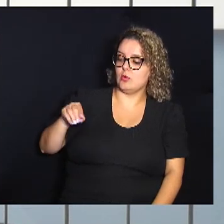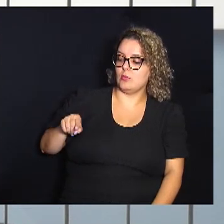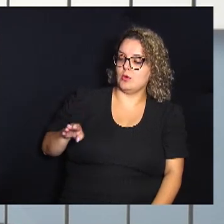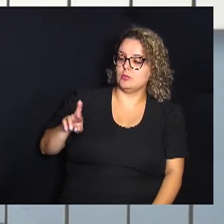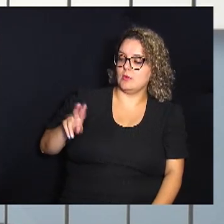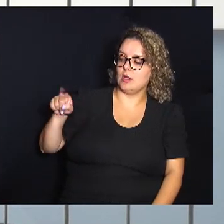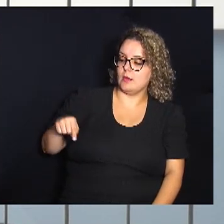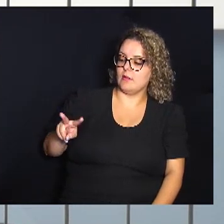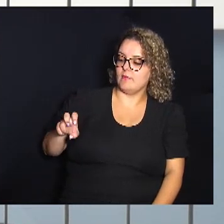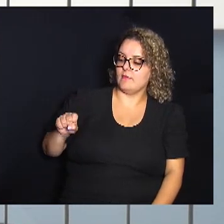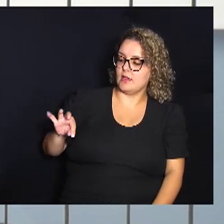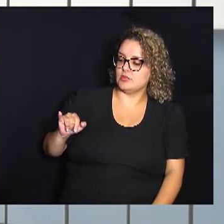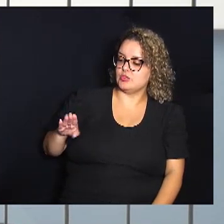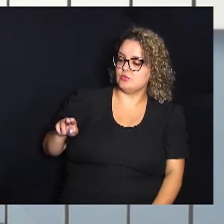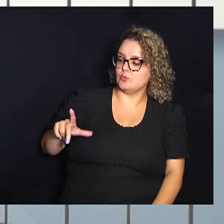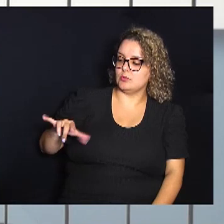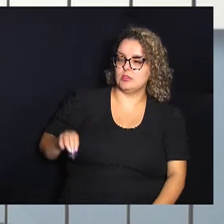faculdadesofia.com.br/vestibulinho. Eu vou repetir,